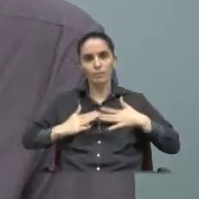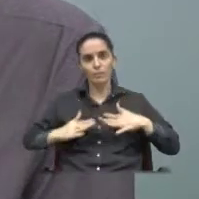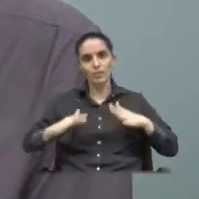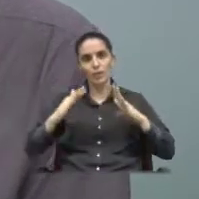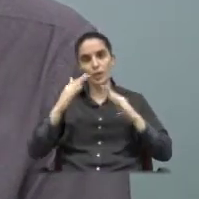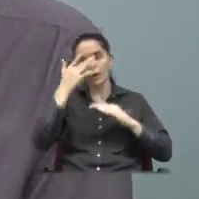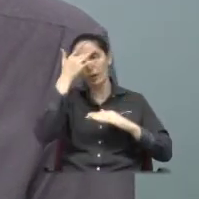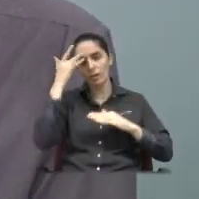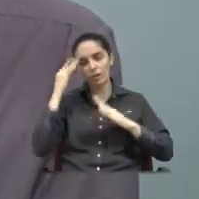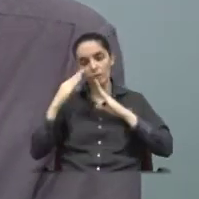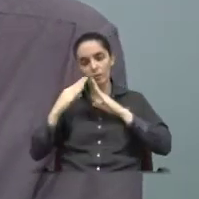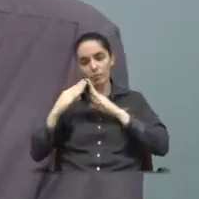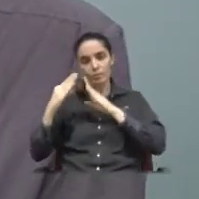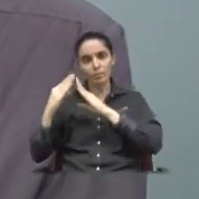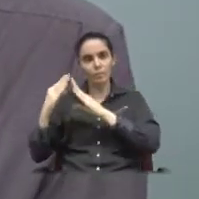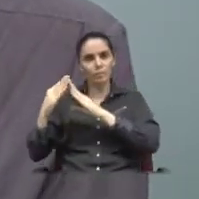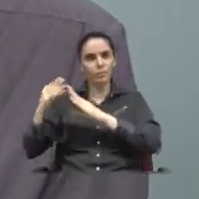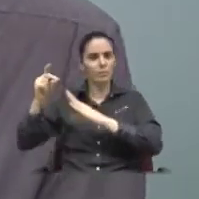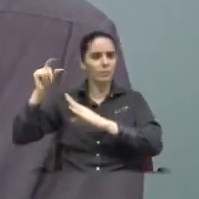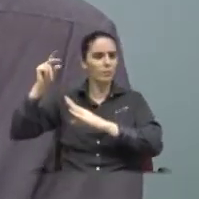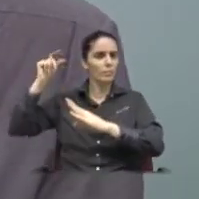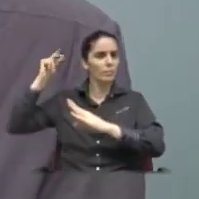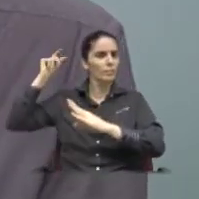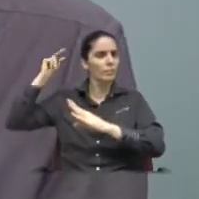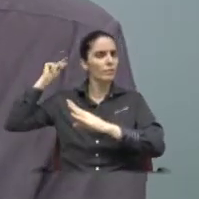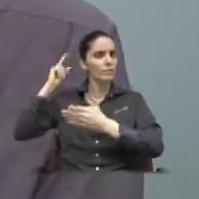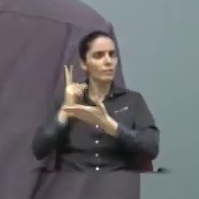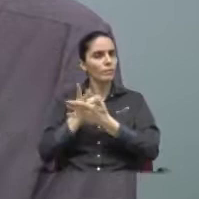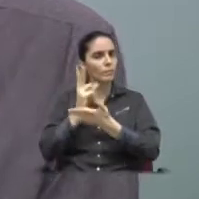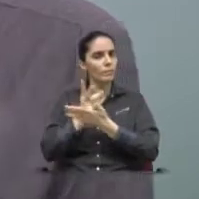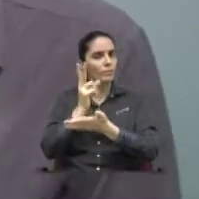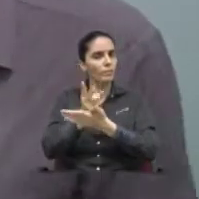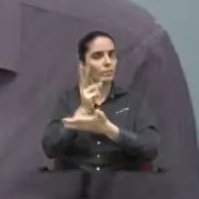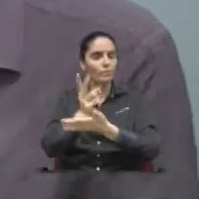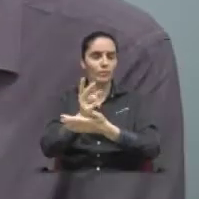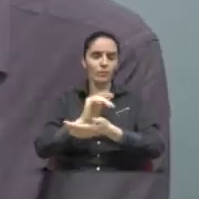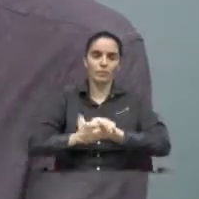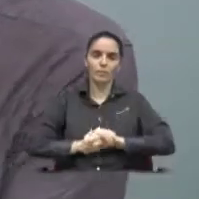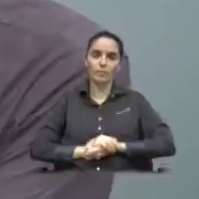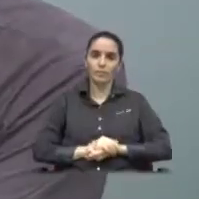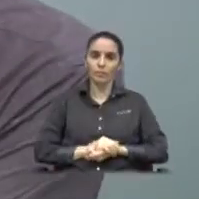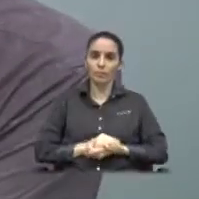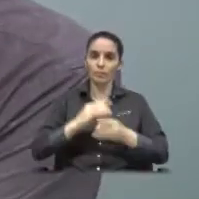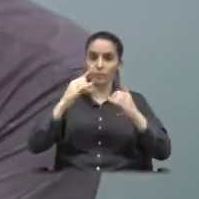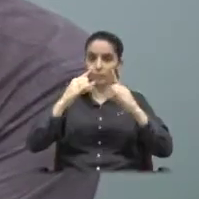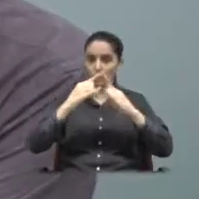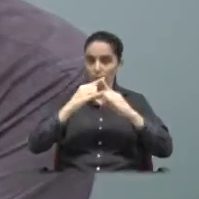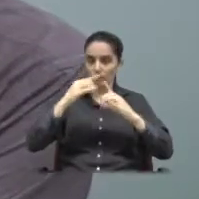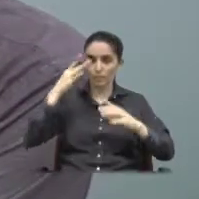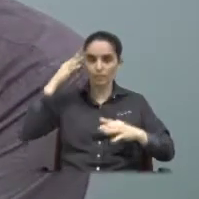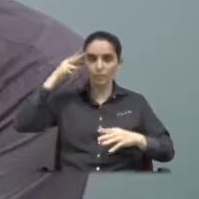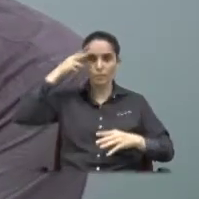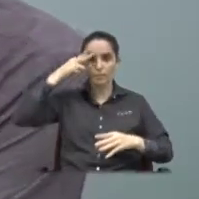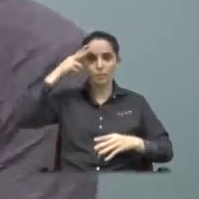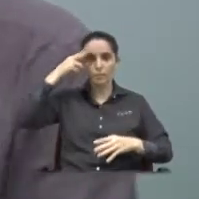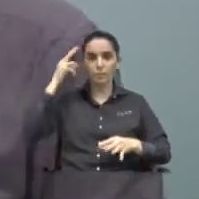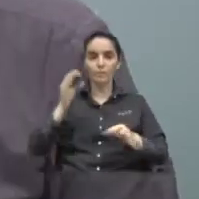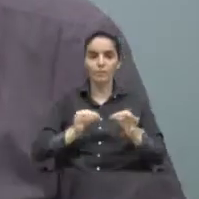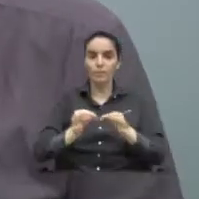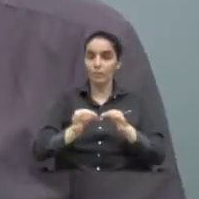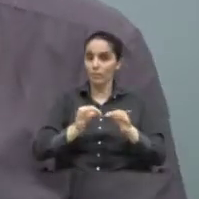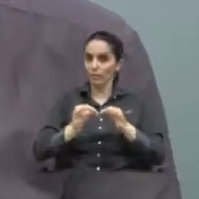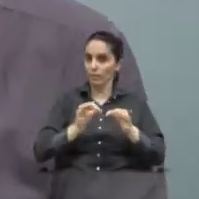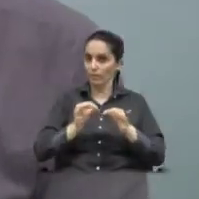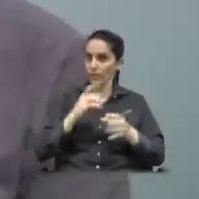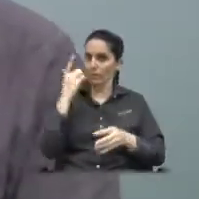de vários anos no mesmo local, né? Então, estava tendo a Feira do Sonho lá, e esse projeto, eu estava até preocupado